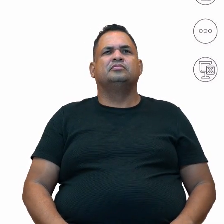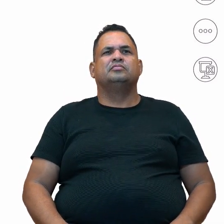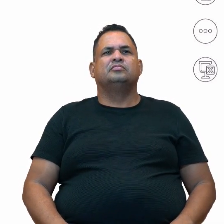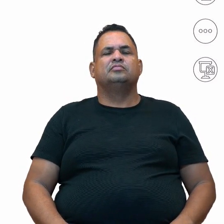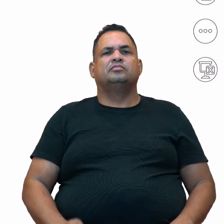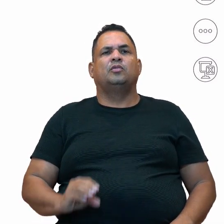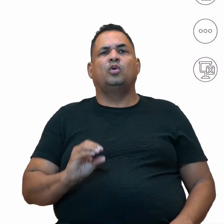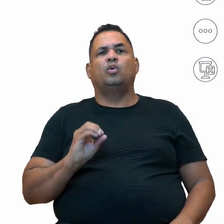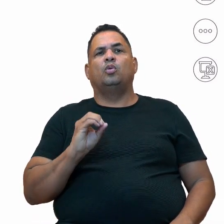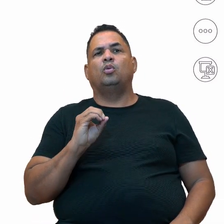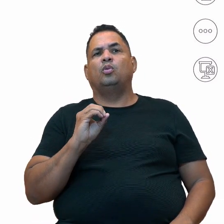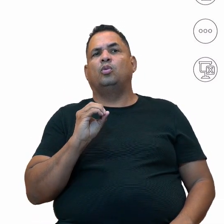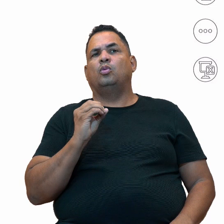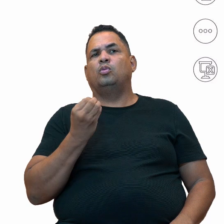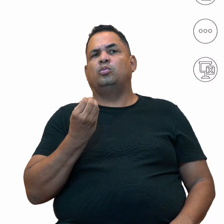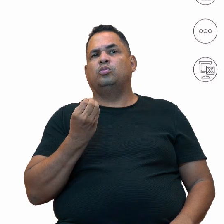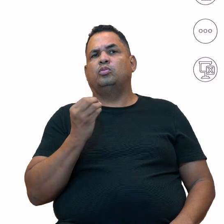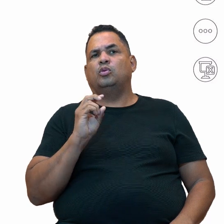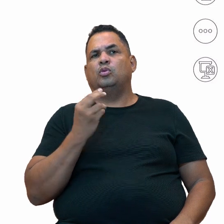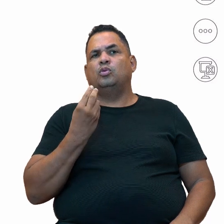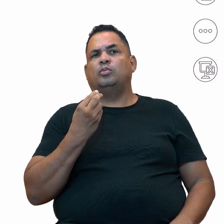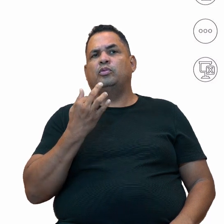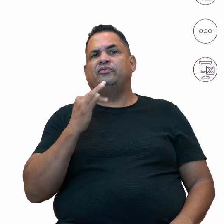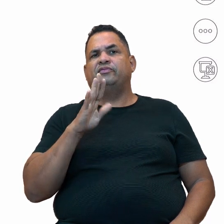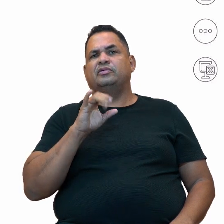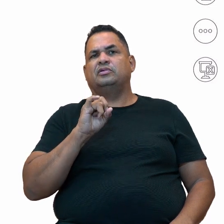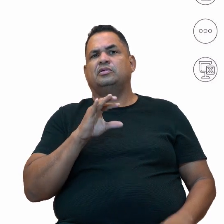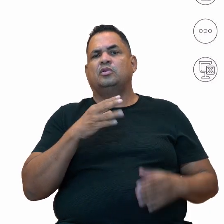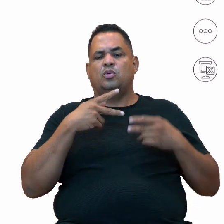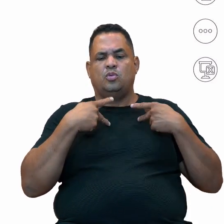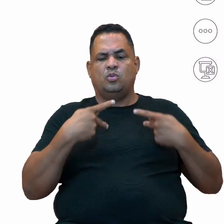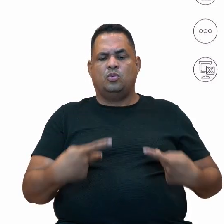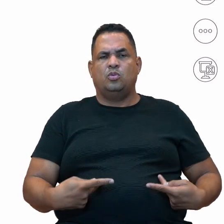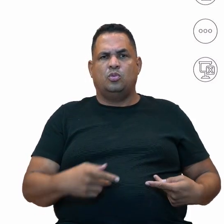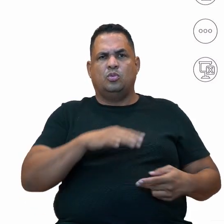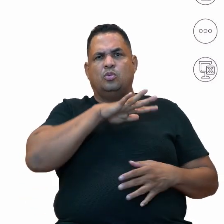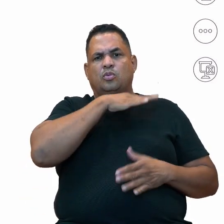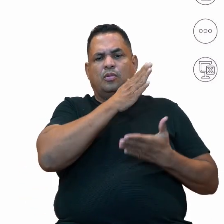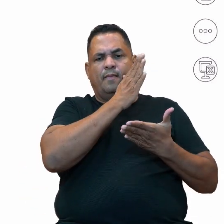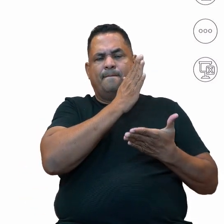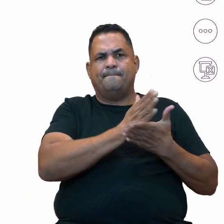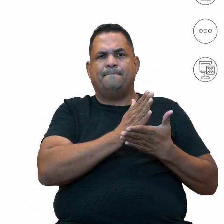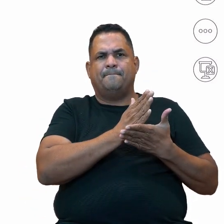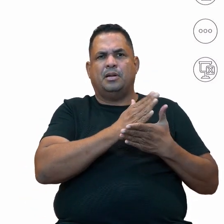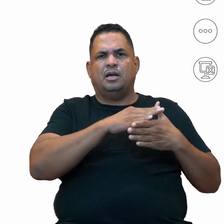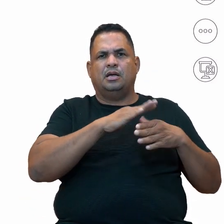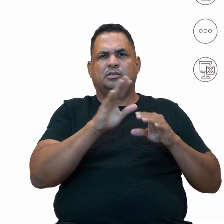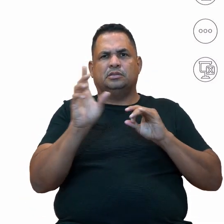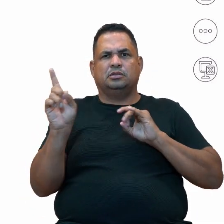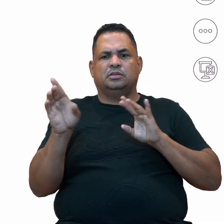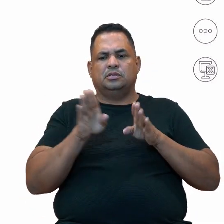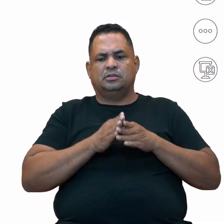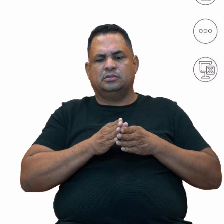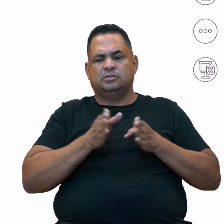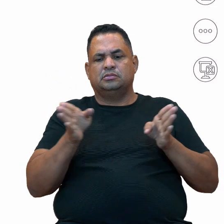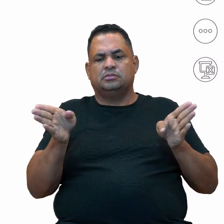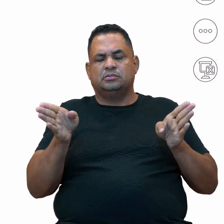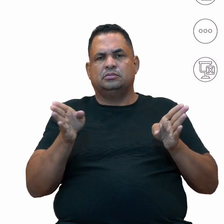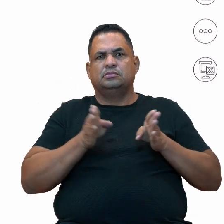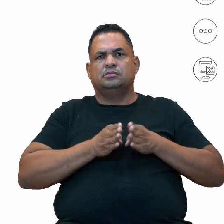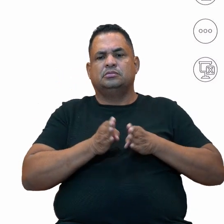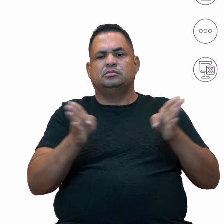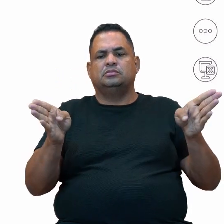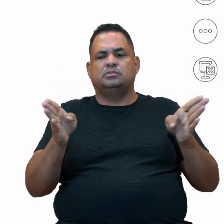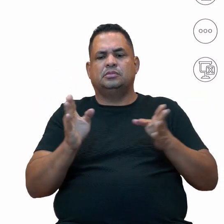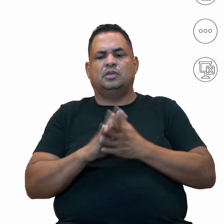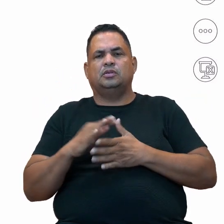por fissão, caso em que o corpo do animal se parte e cada um dos pedacinhos se regenera